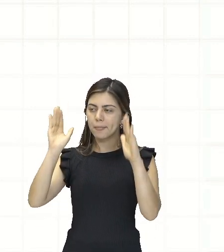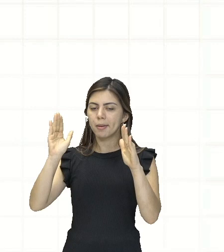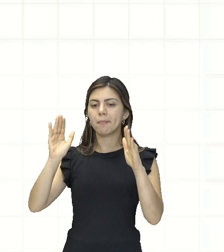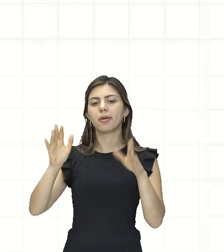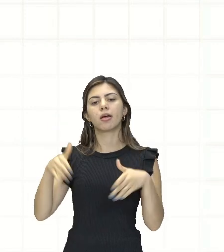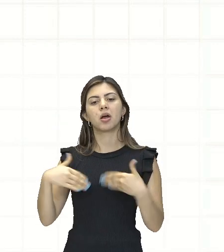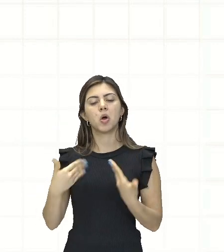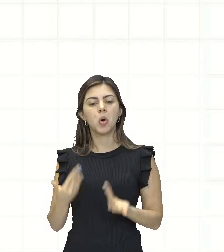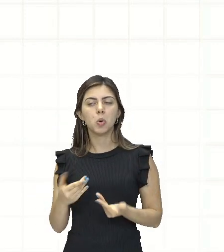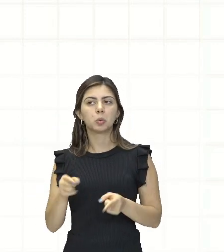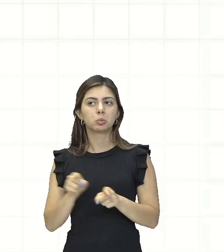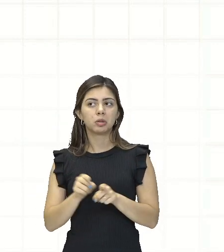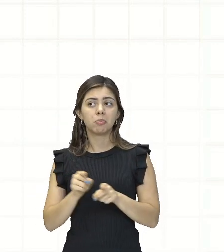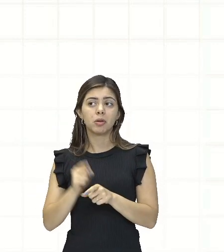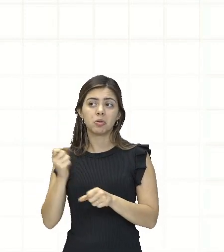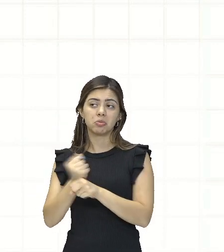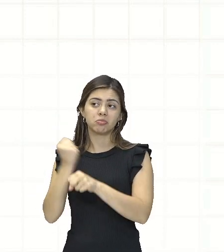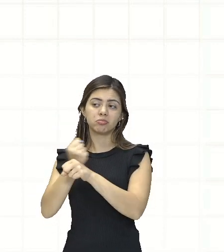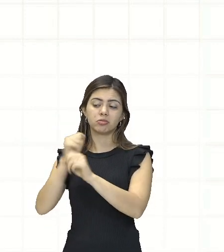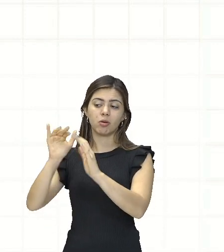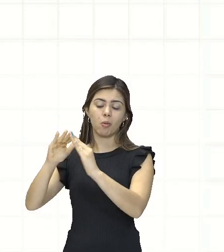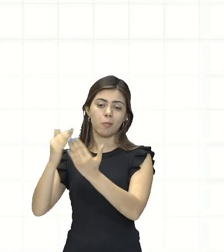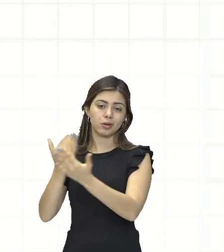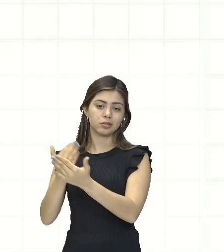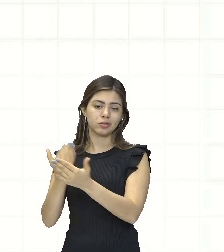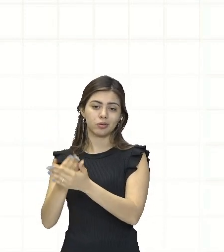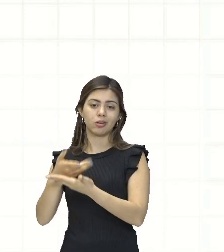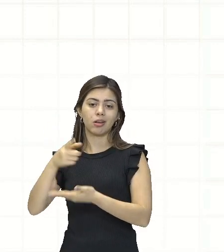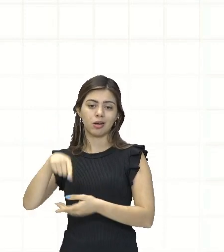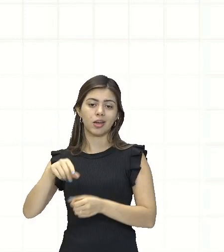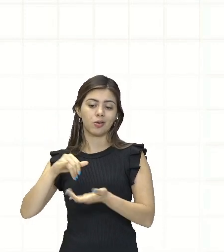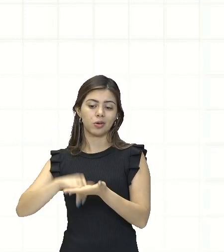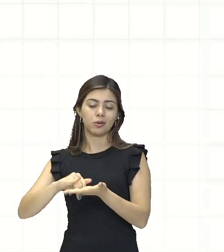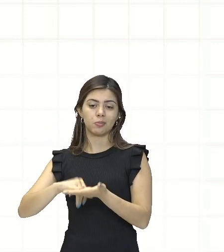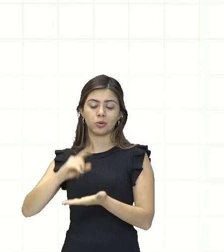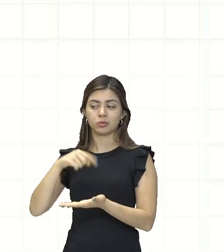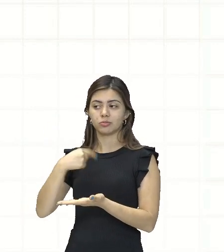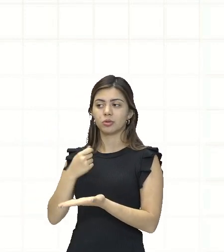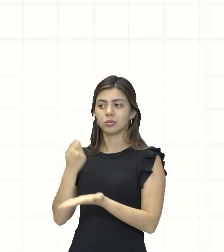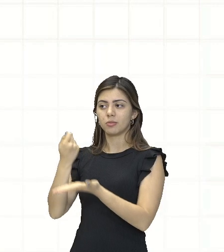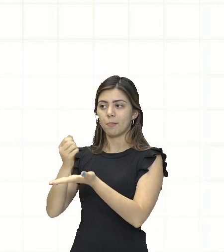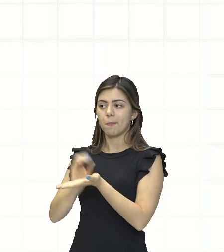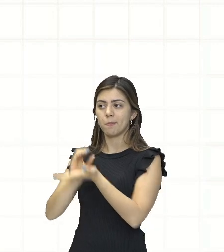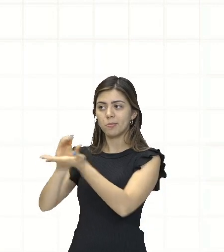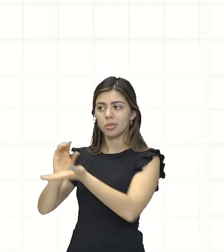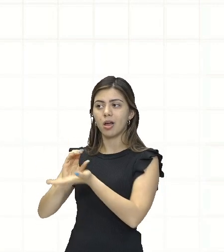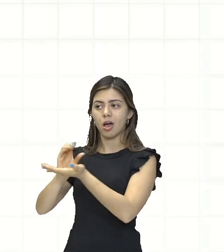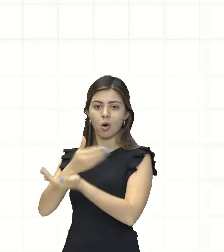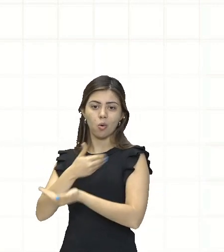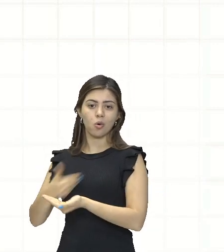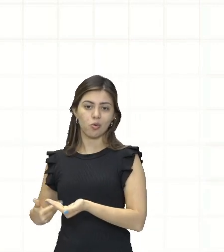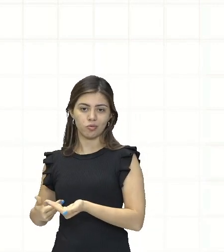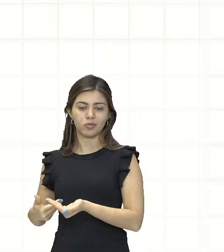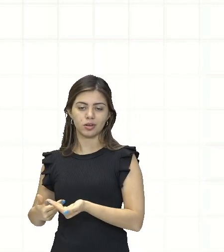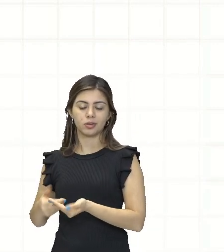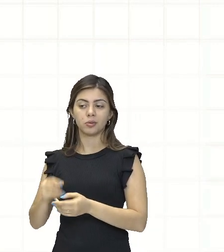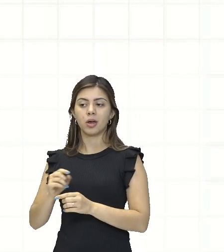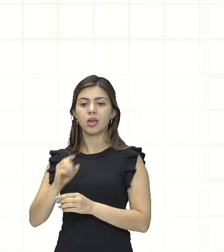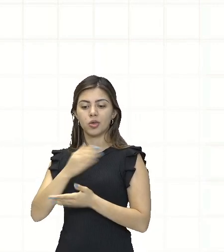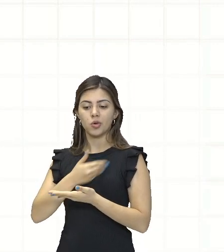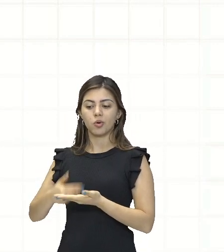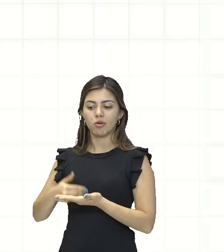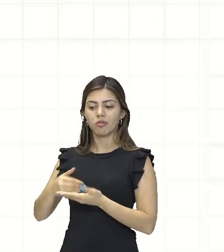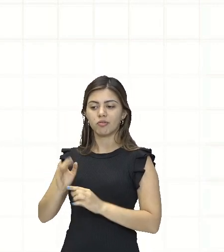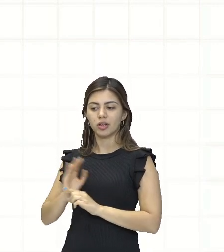também em relação à construção de uma escola. Isso são os nossos impostos sendo devolvidos para a população. Já